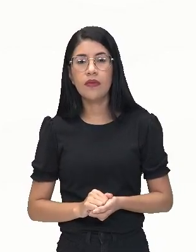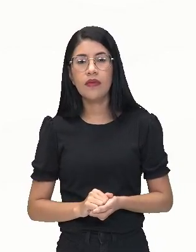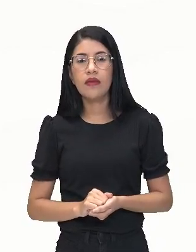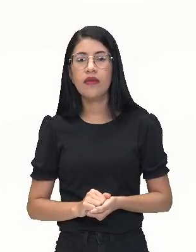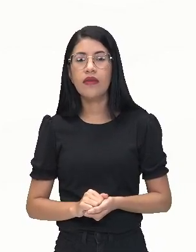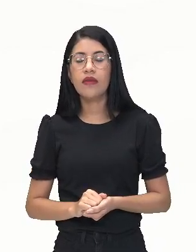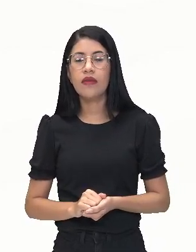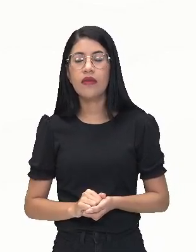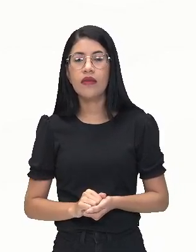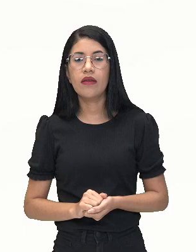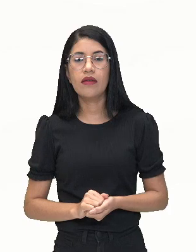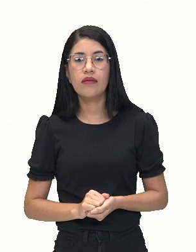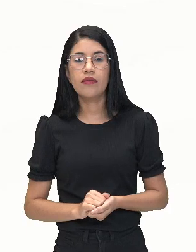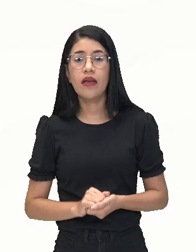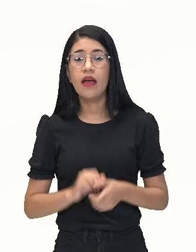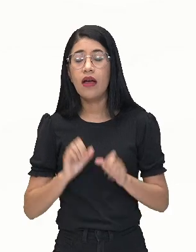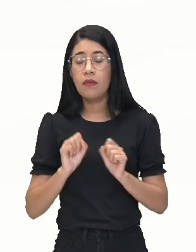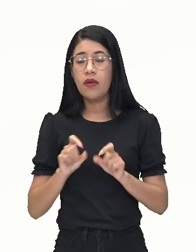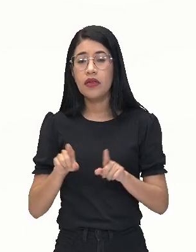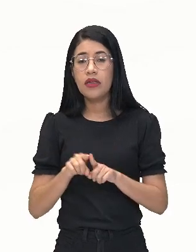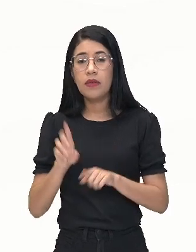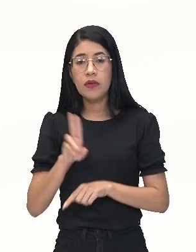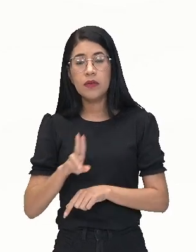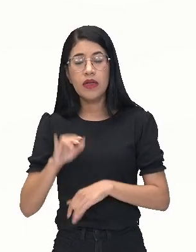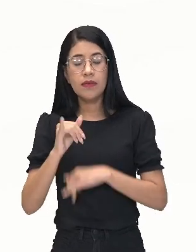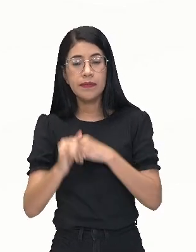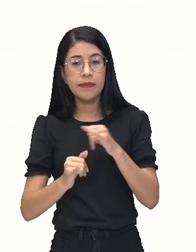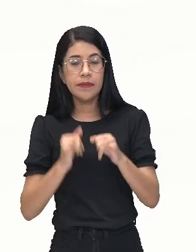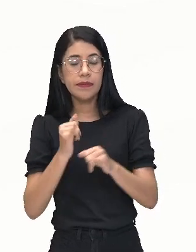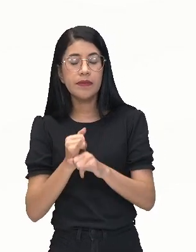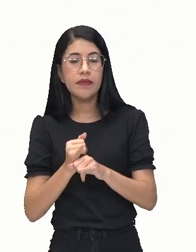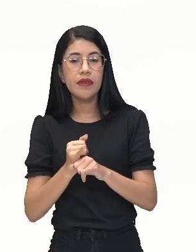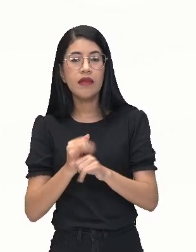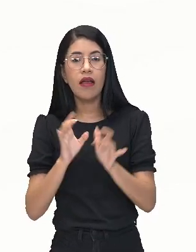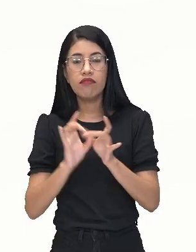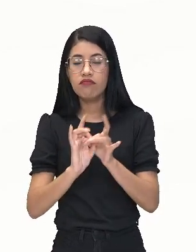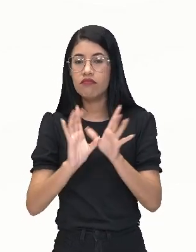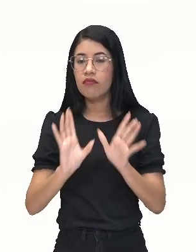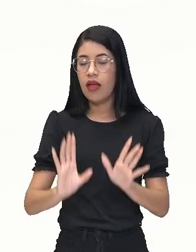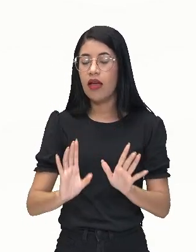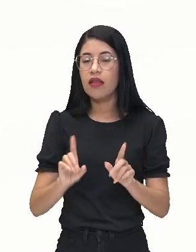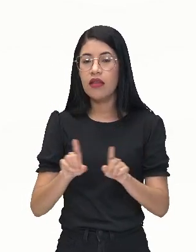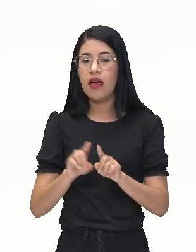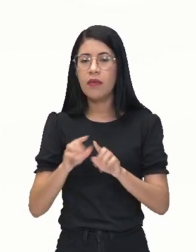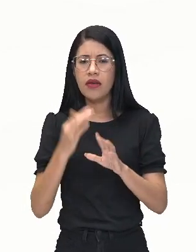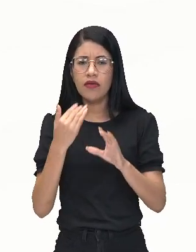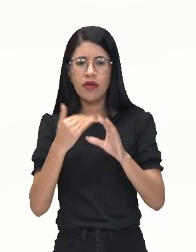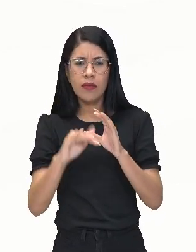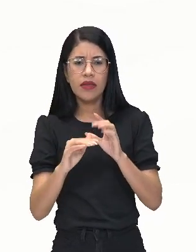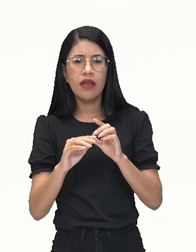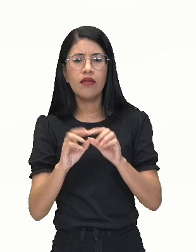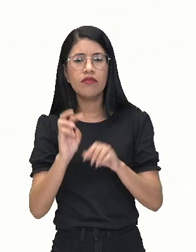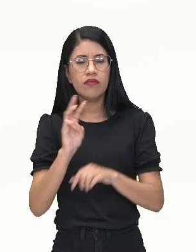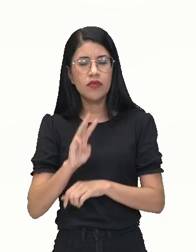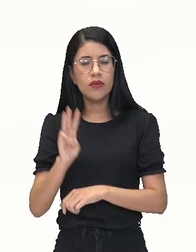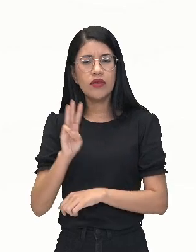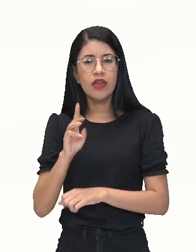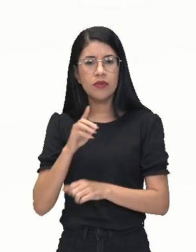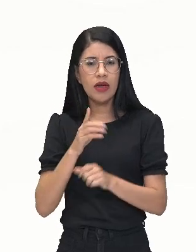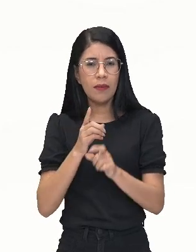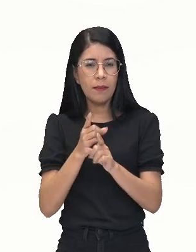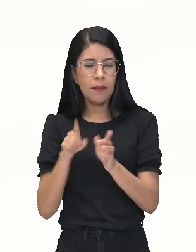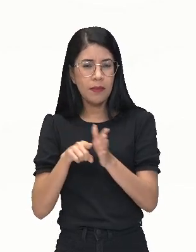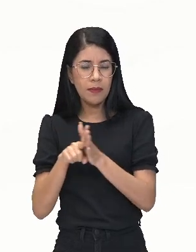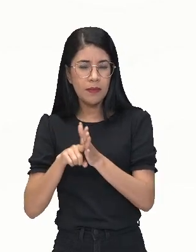nós podemos fazer isso online. Isso aqui está disponível online. Um dia eu mando para vocês o endereço para vocês consultarem, tá